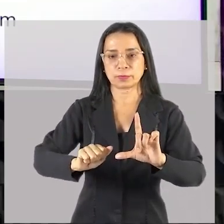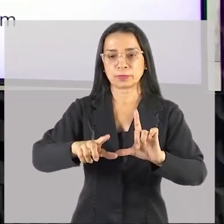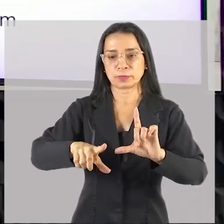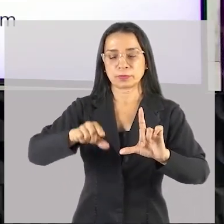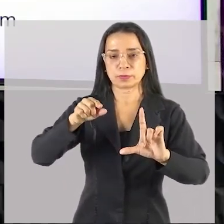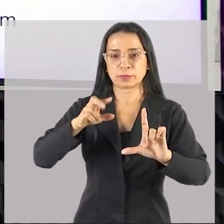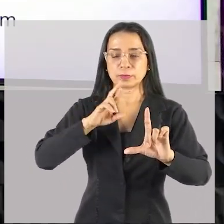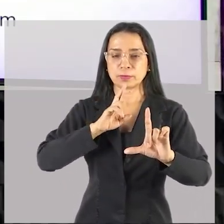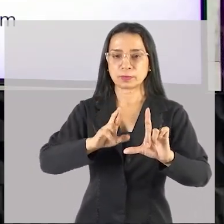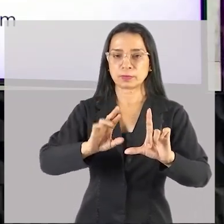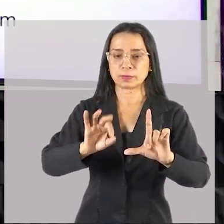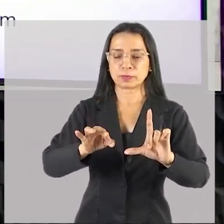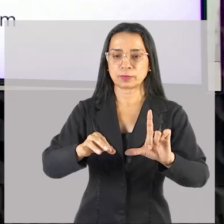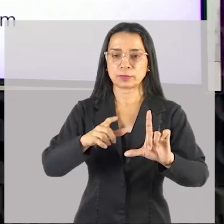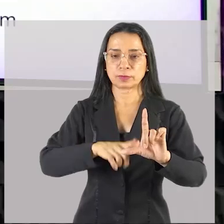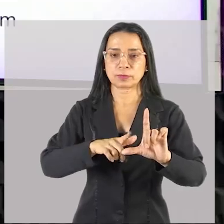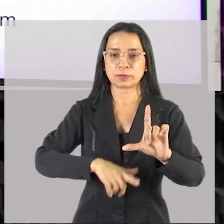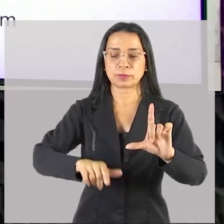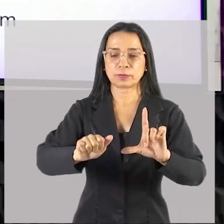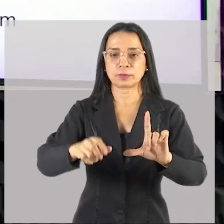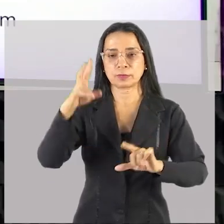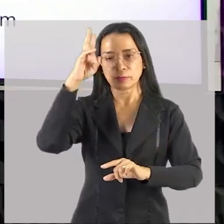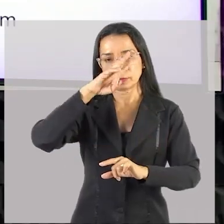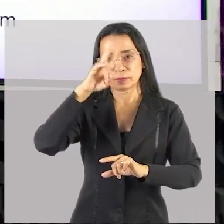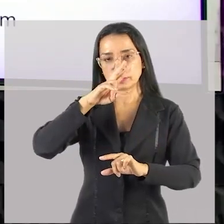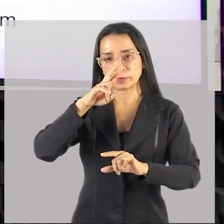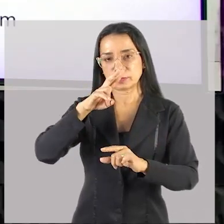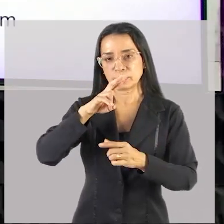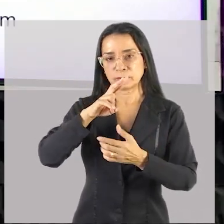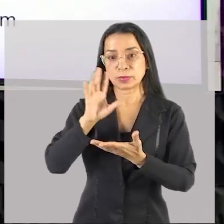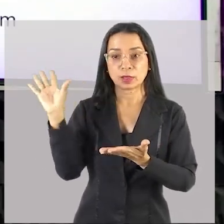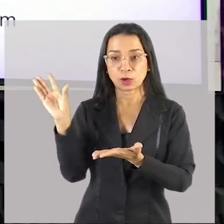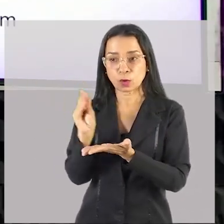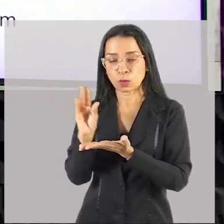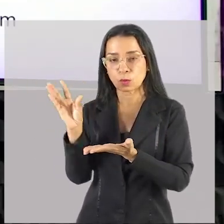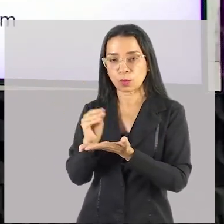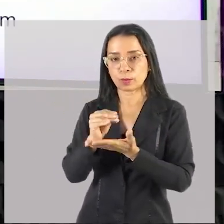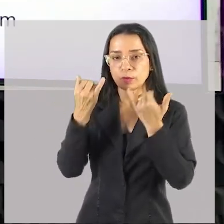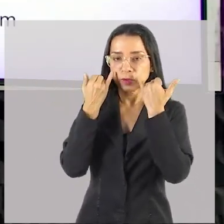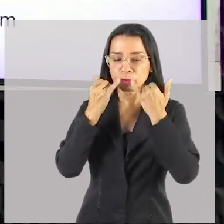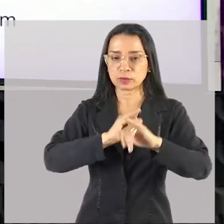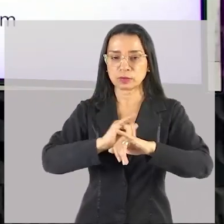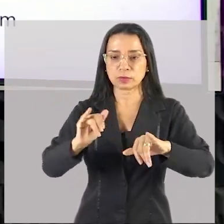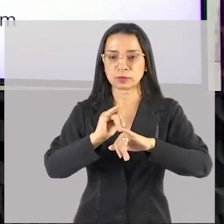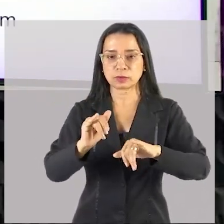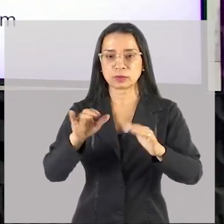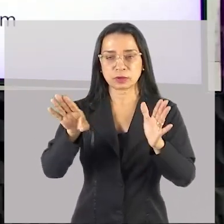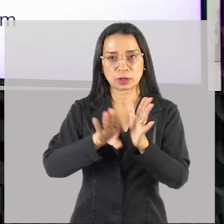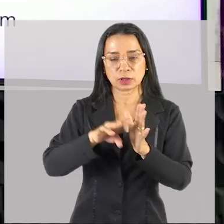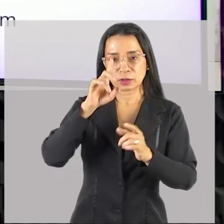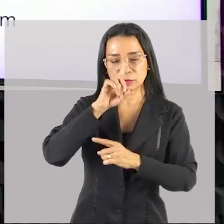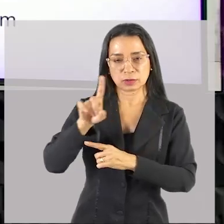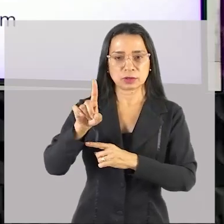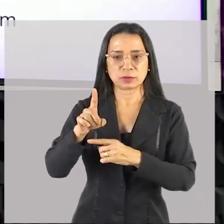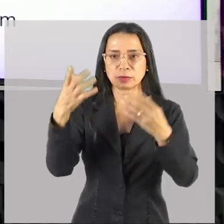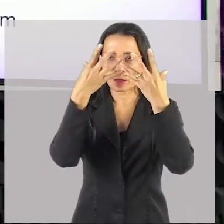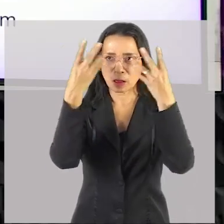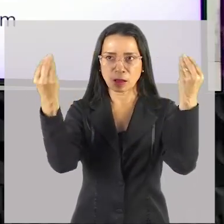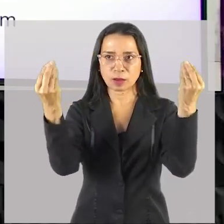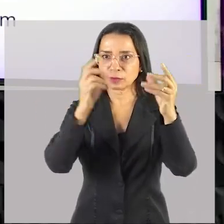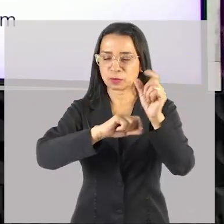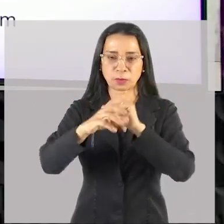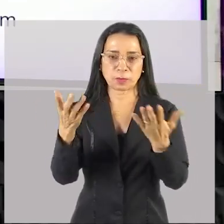D a gente também descarta porque não necessariamente a democracia. Letra D, geração e corrupção, pois abarcam o campo da physis. Bom,